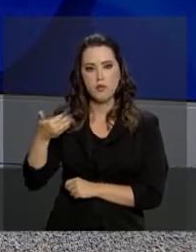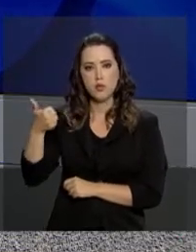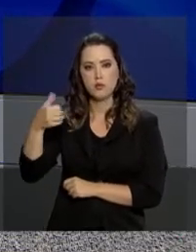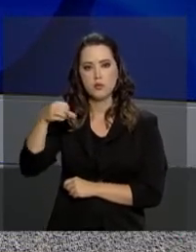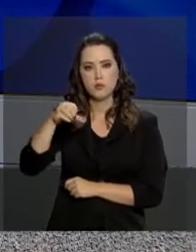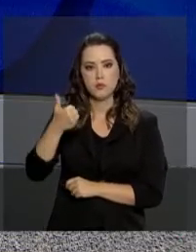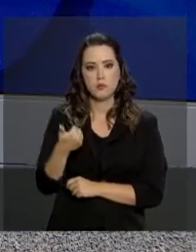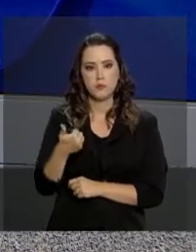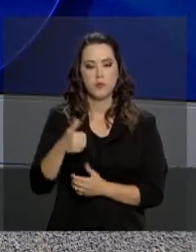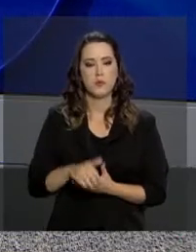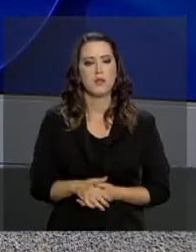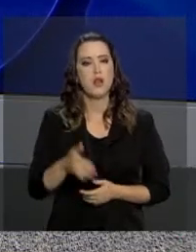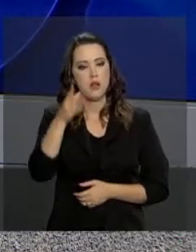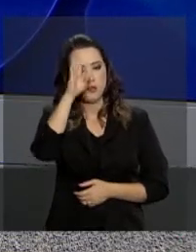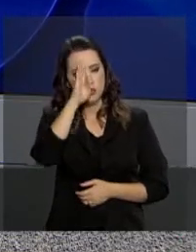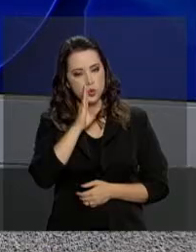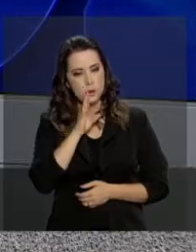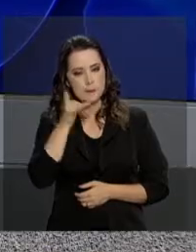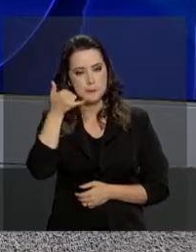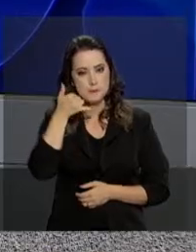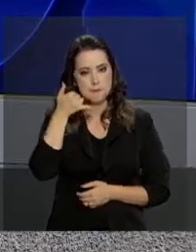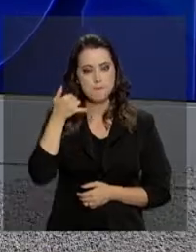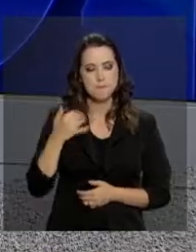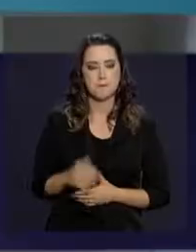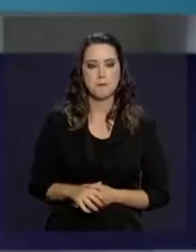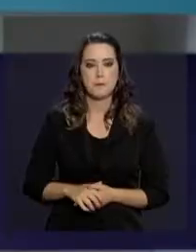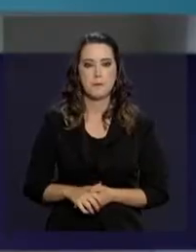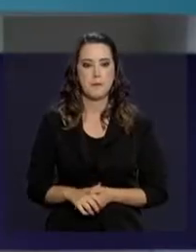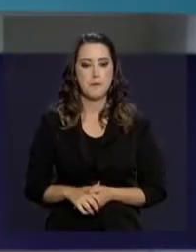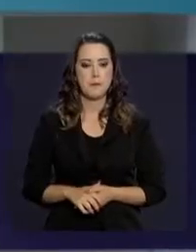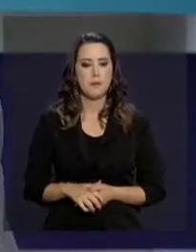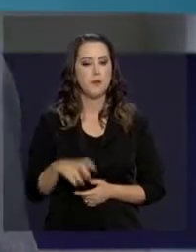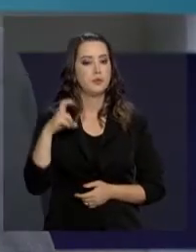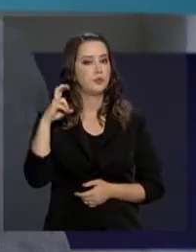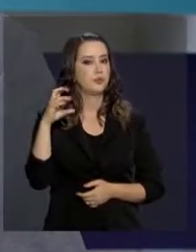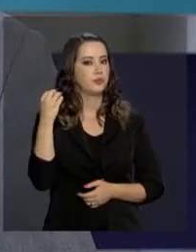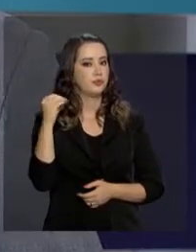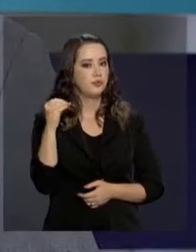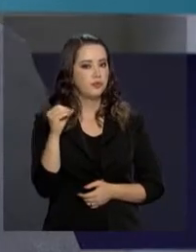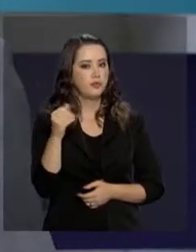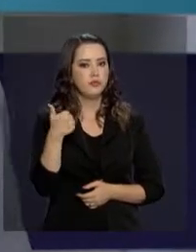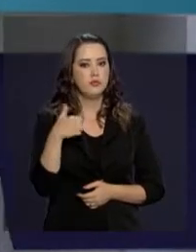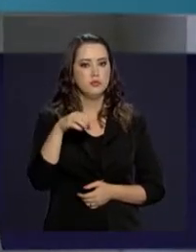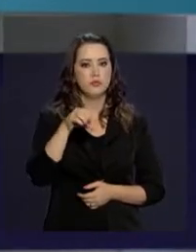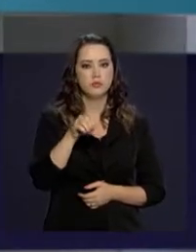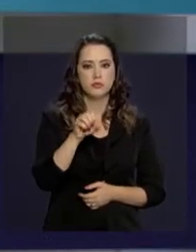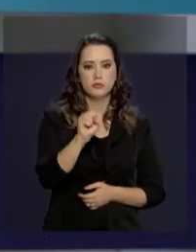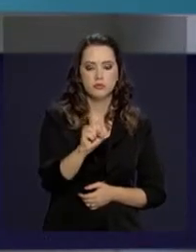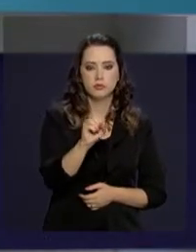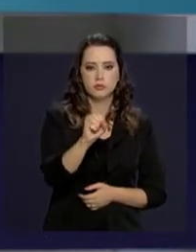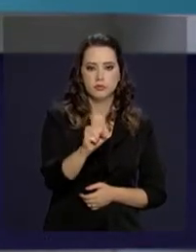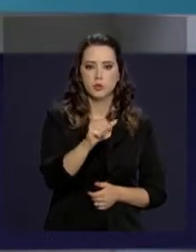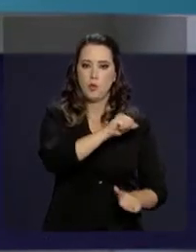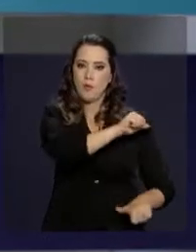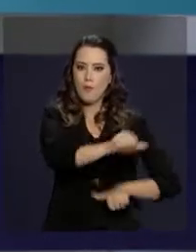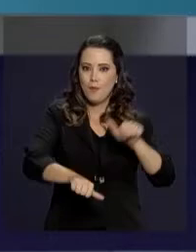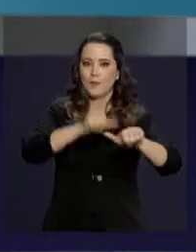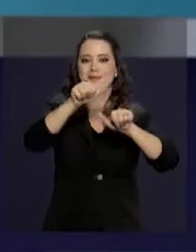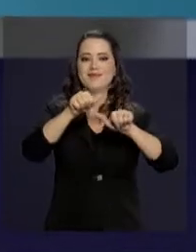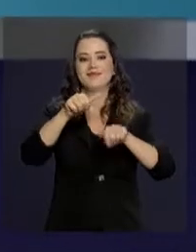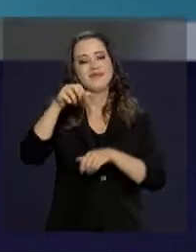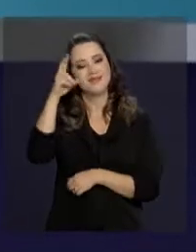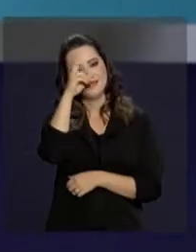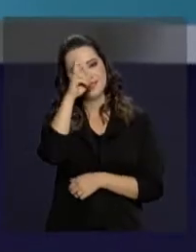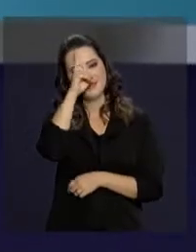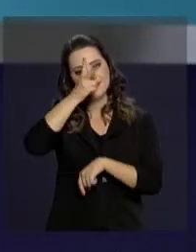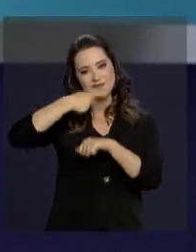telefone 191. A ligação é gratuita. O dia 5 de outubro de 1988 mudou a